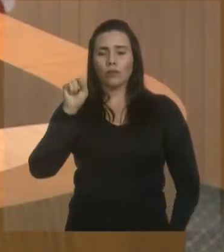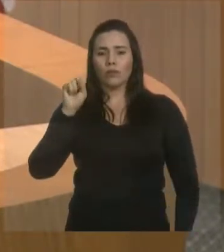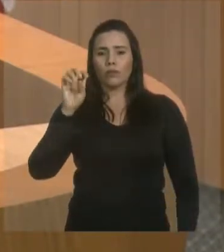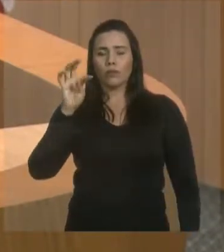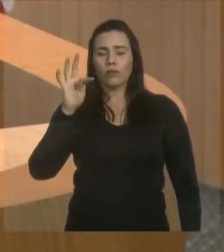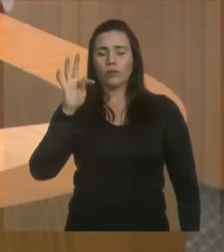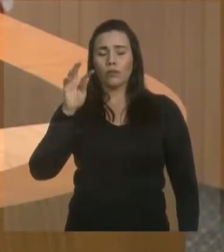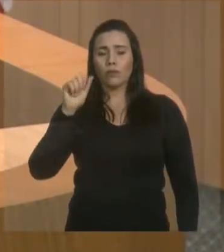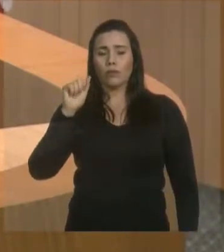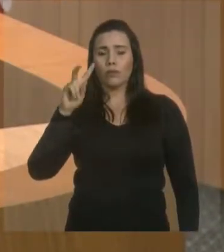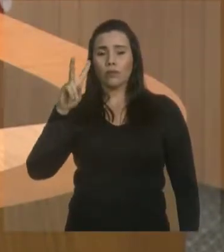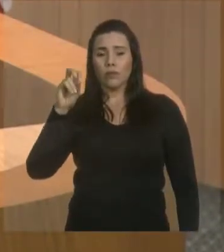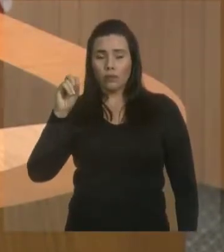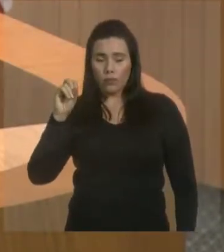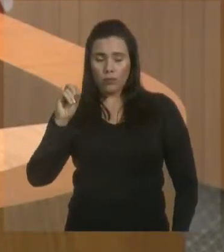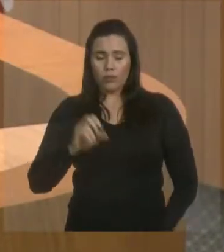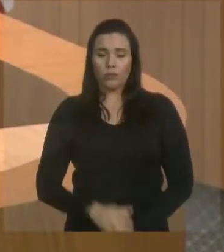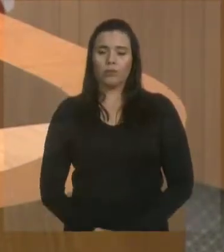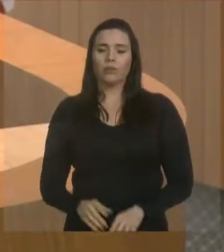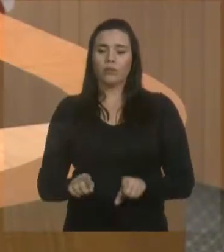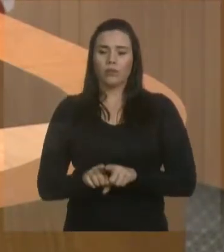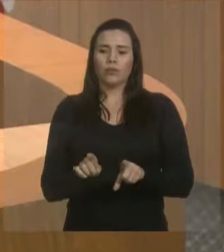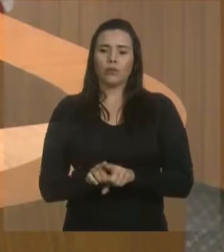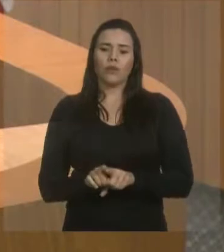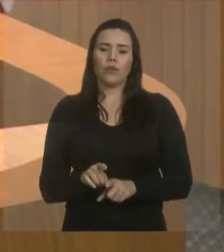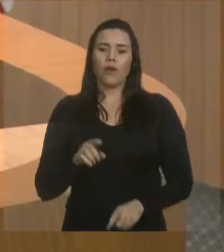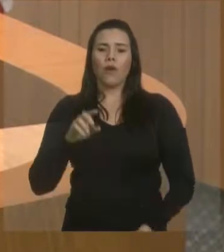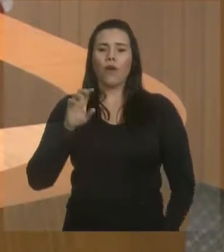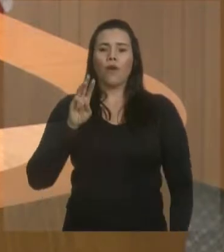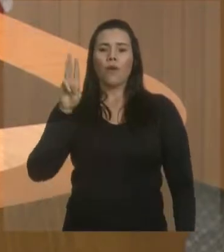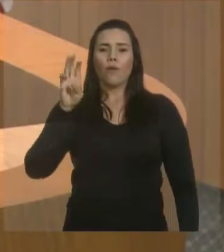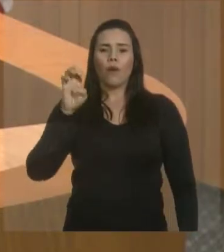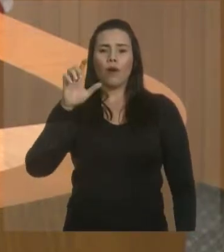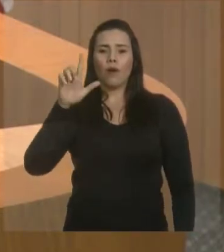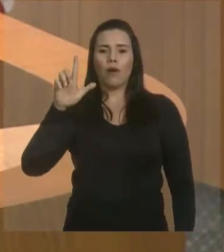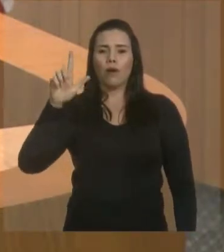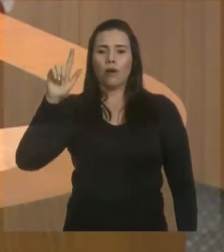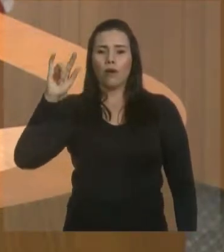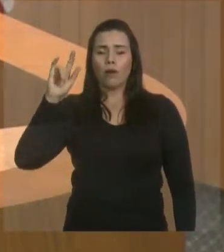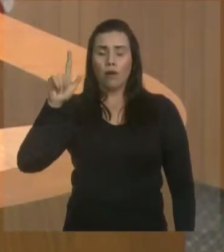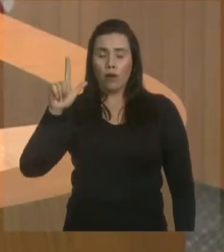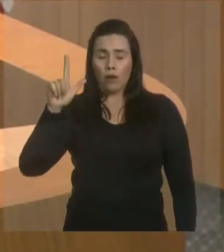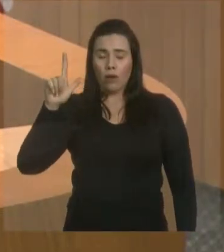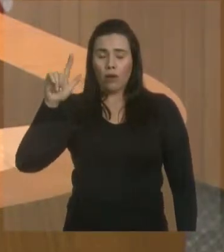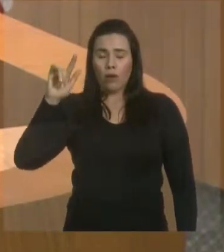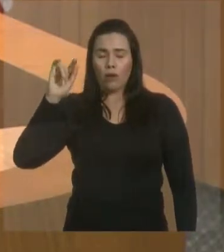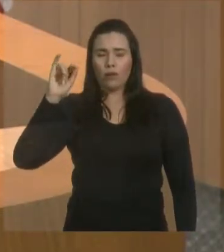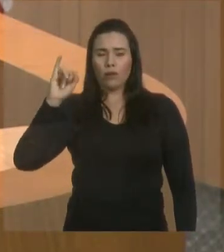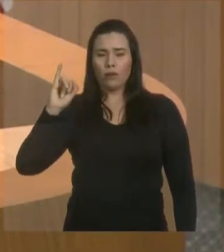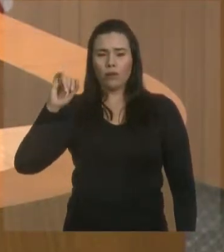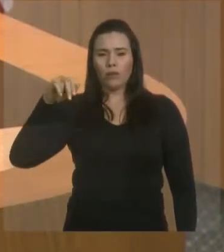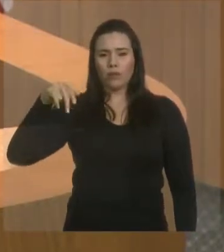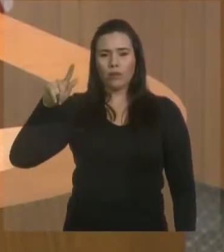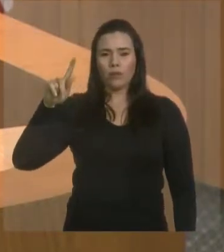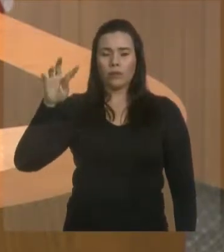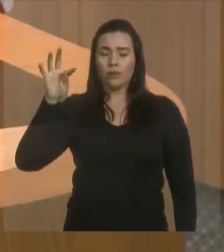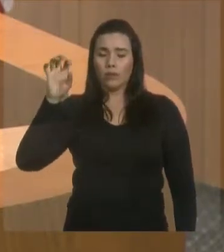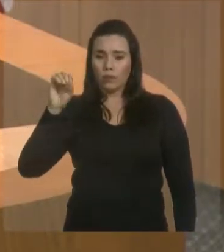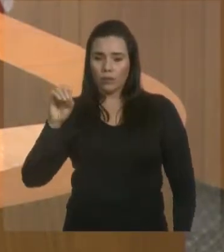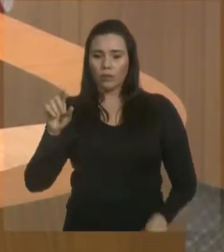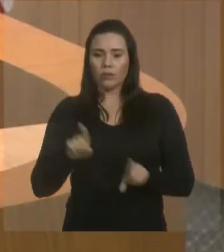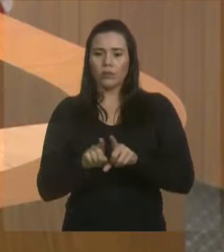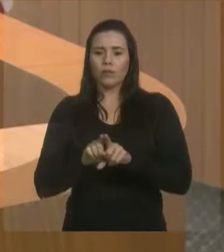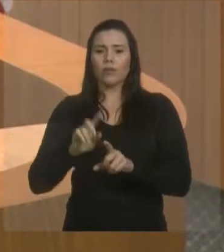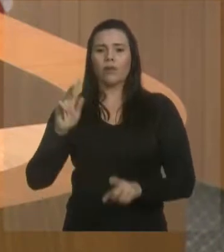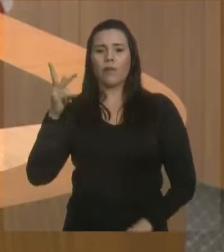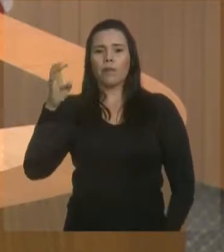Wellington Diniz, da Federação Nacional dos Urbanitários e do Coletivo Nacional dos Eletricitários, o senhor Eloy Natan,